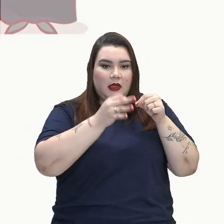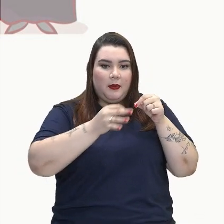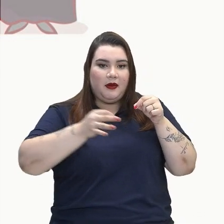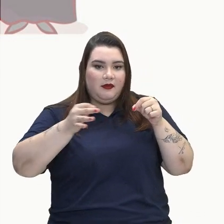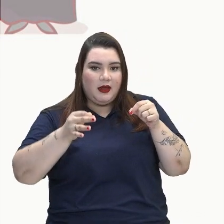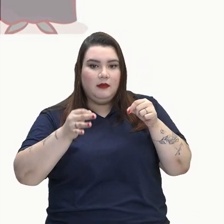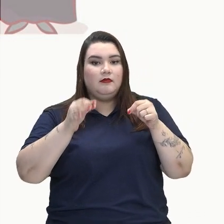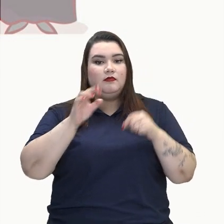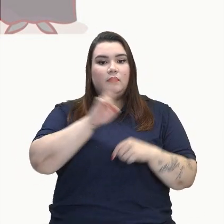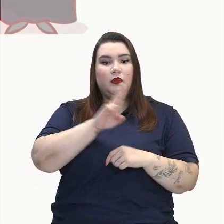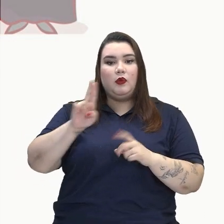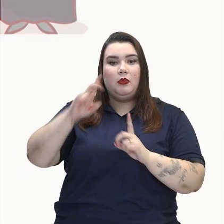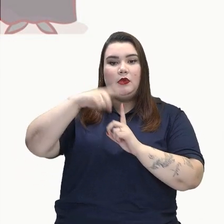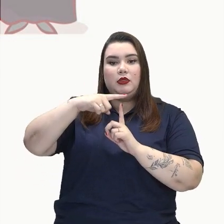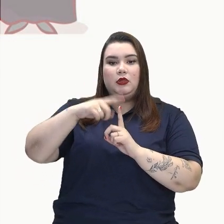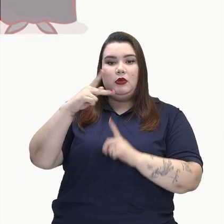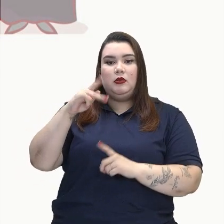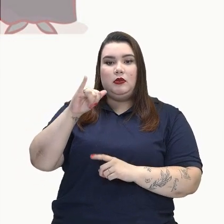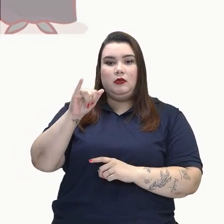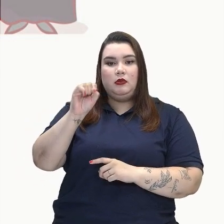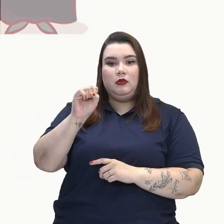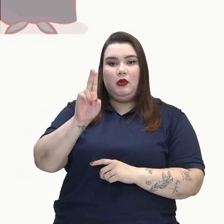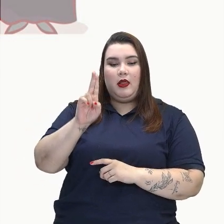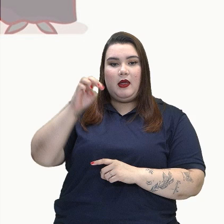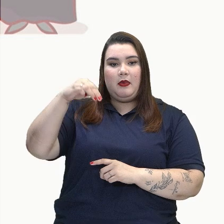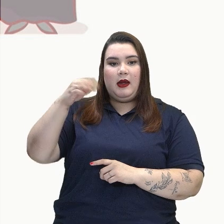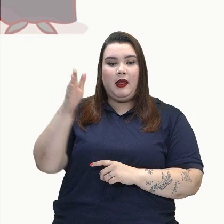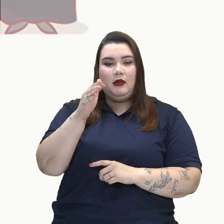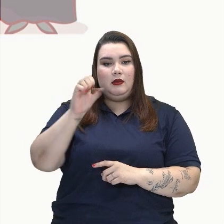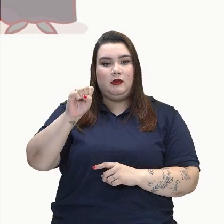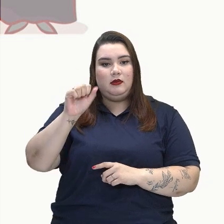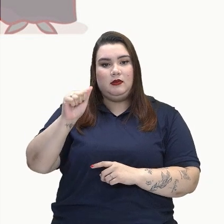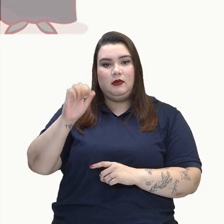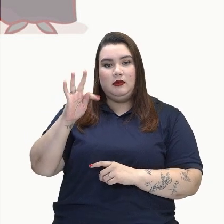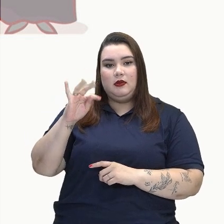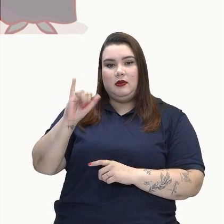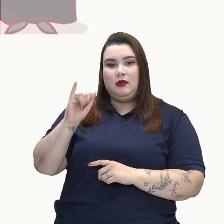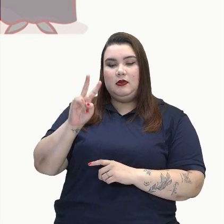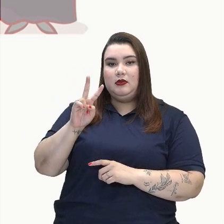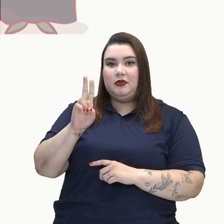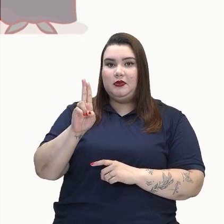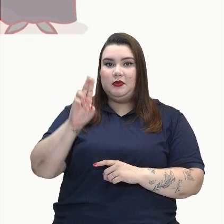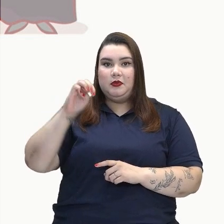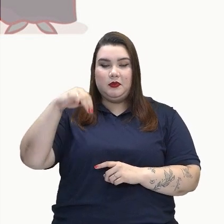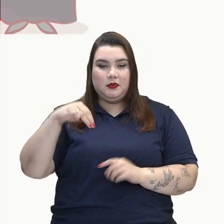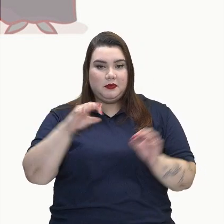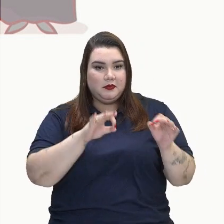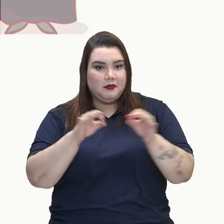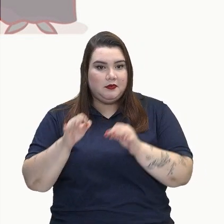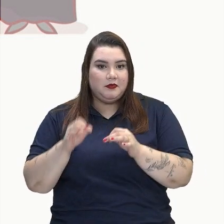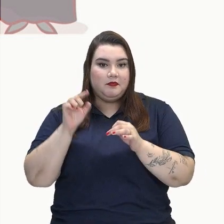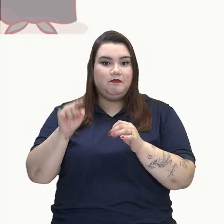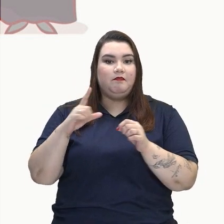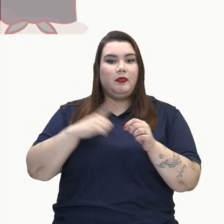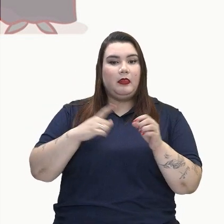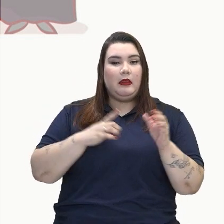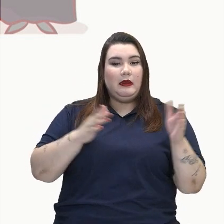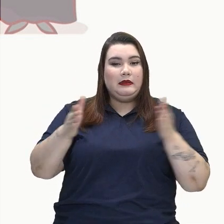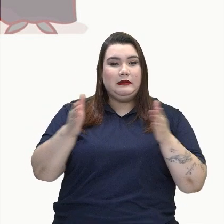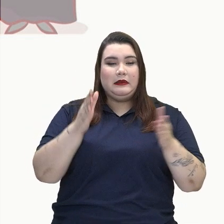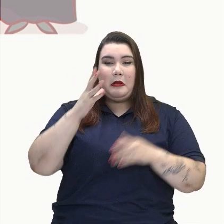Pisum sativum, os quais demoraram cerca de 7 anos para serem concluídos. Então,